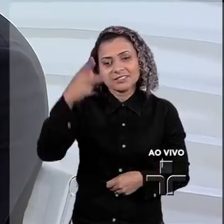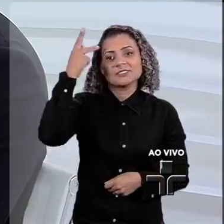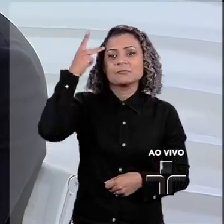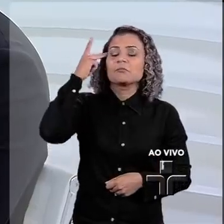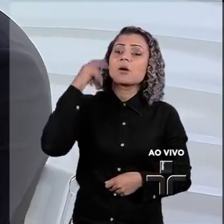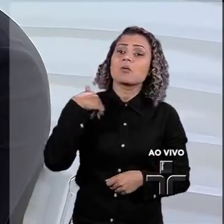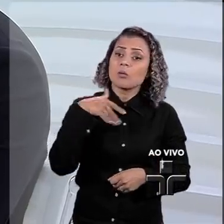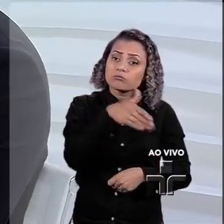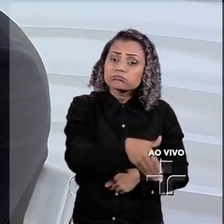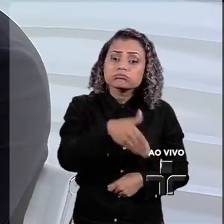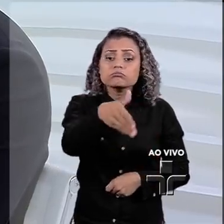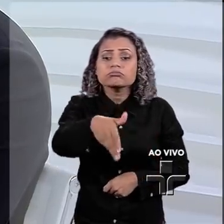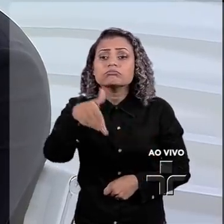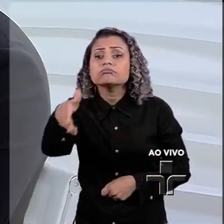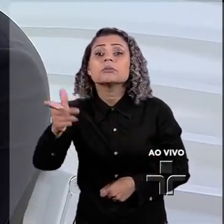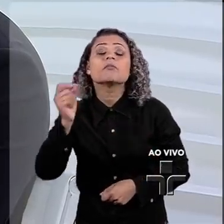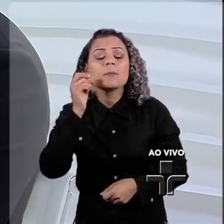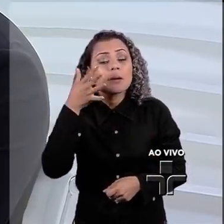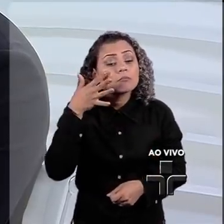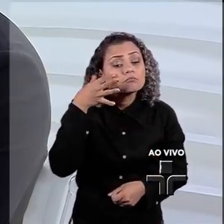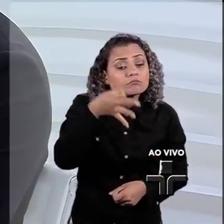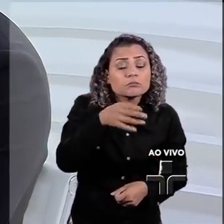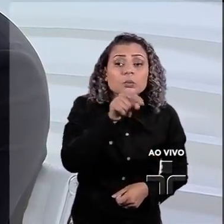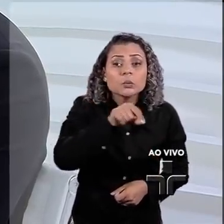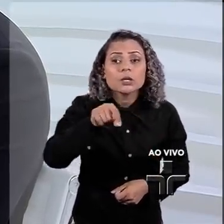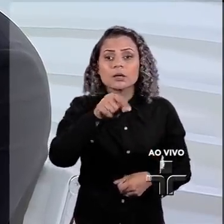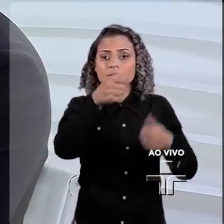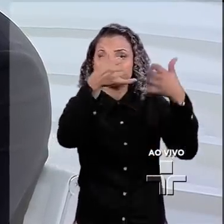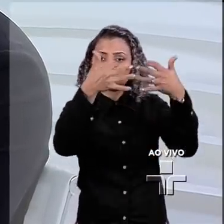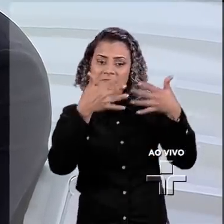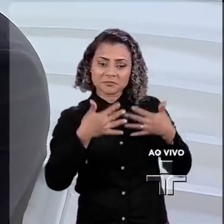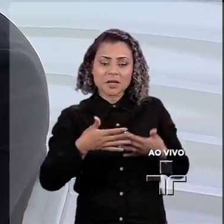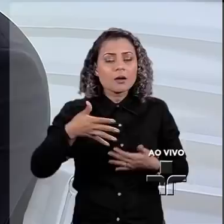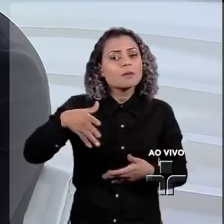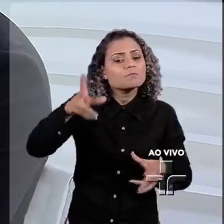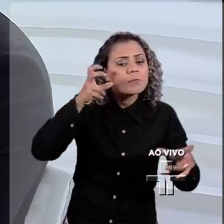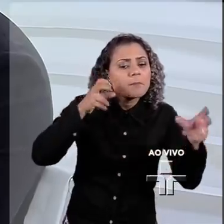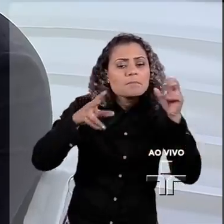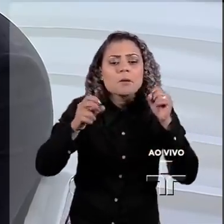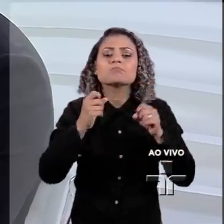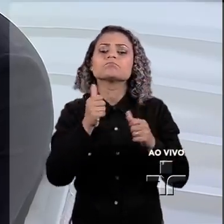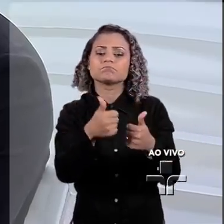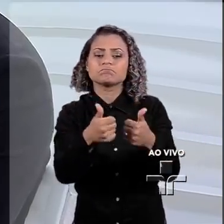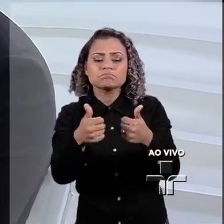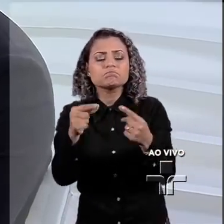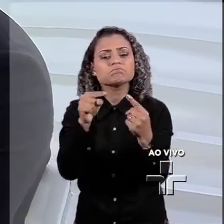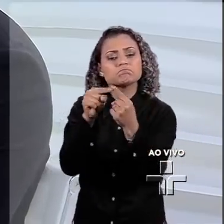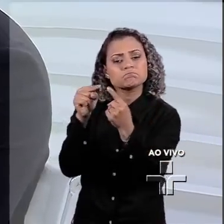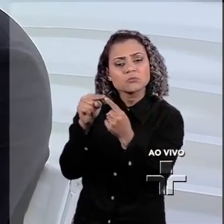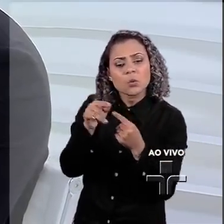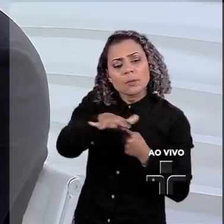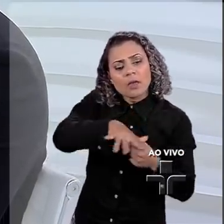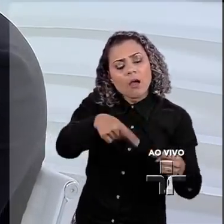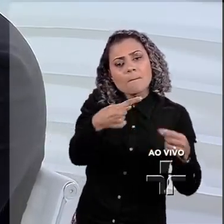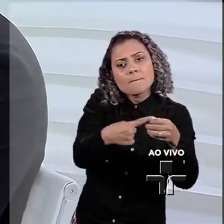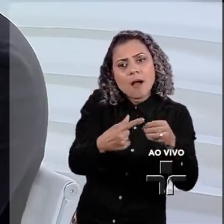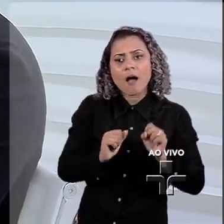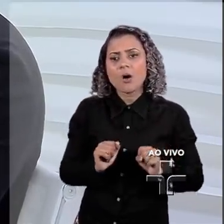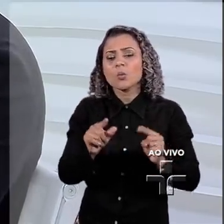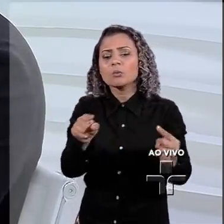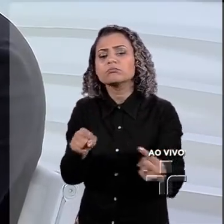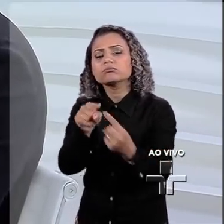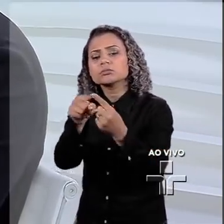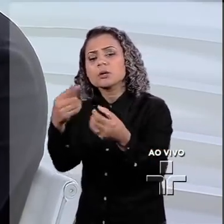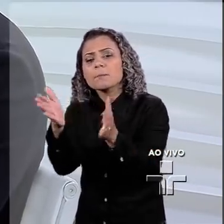vai lá para ouvir, quando a gente vai lá para ver de que forma tal ideia pode se aplicar naquele bairro, de que forma